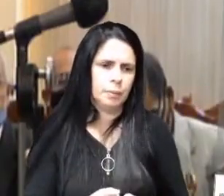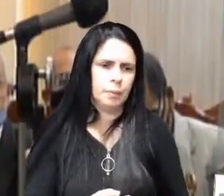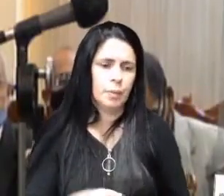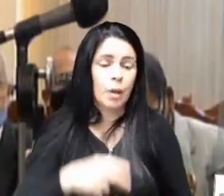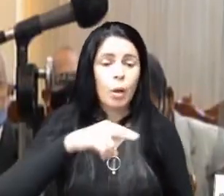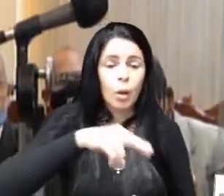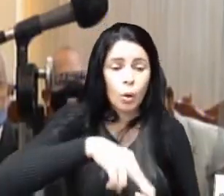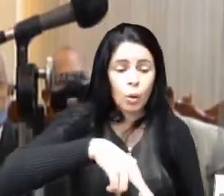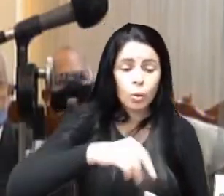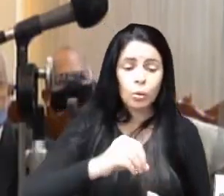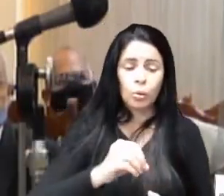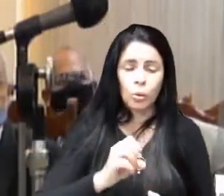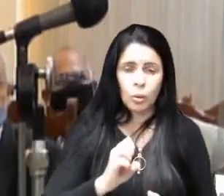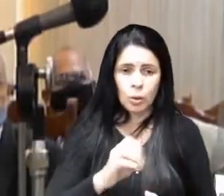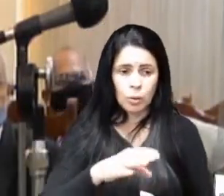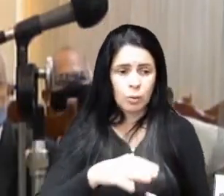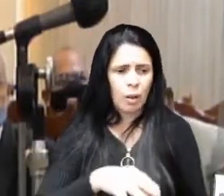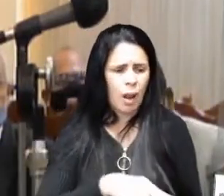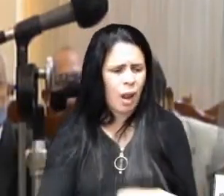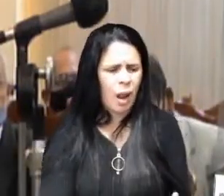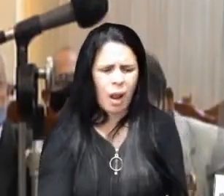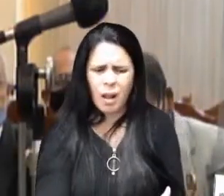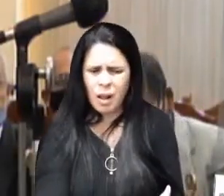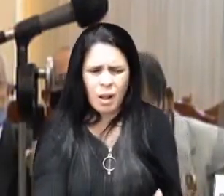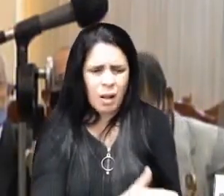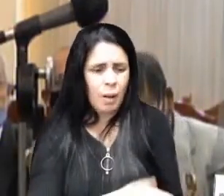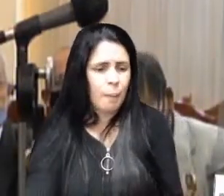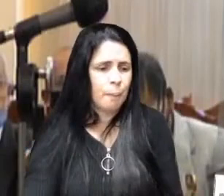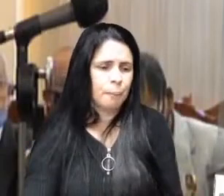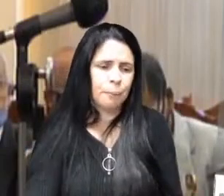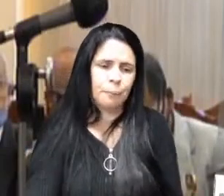Noé estava lá, nu.